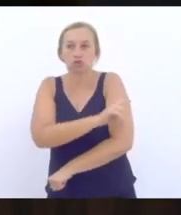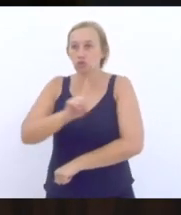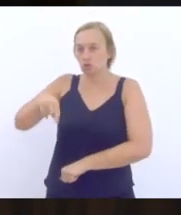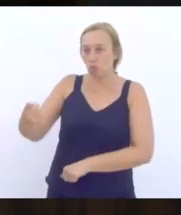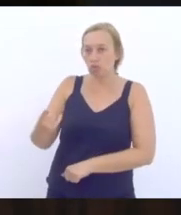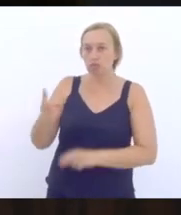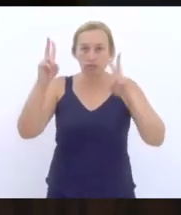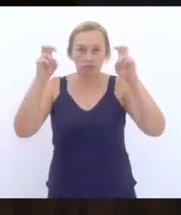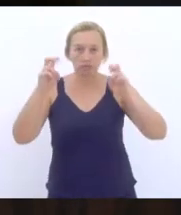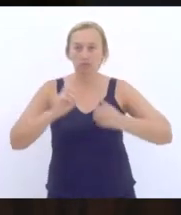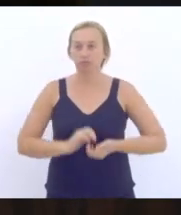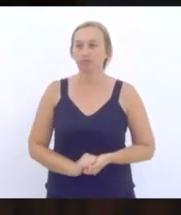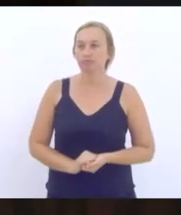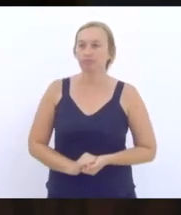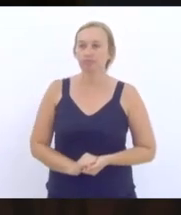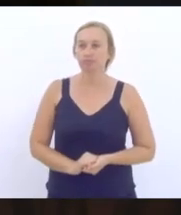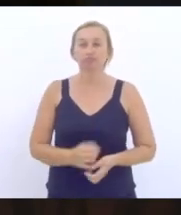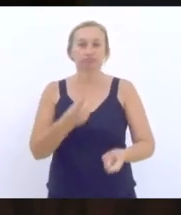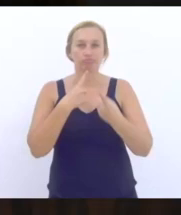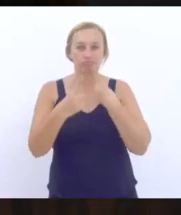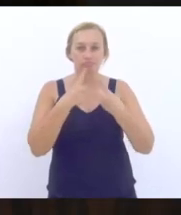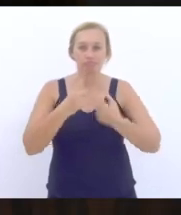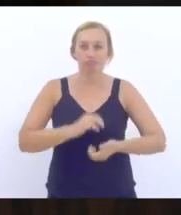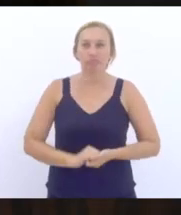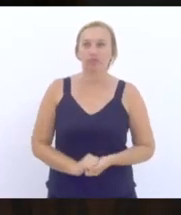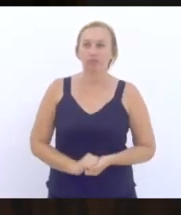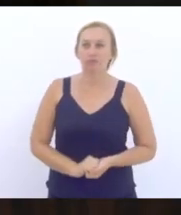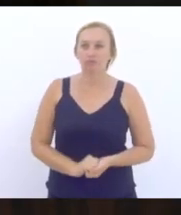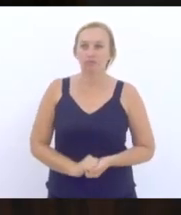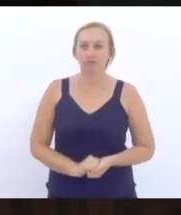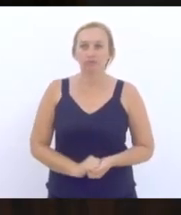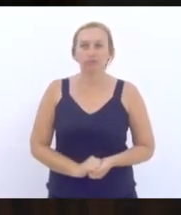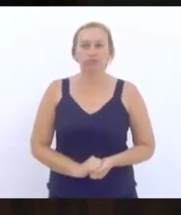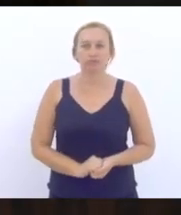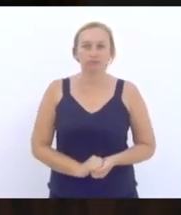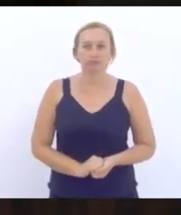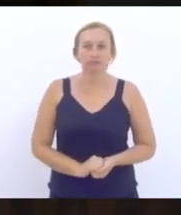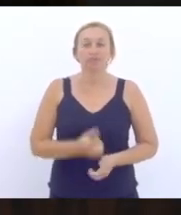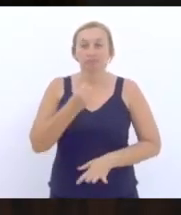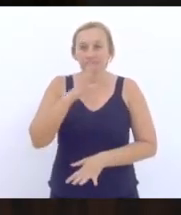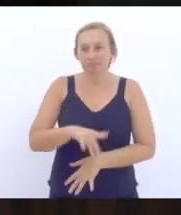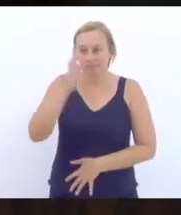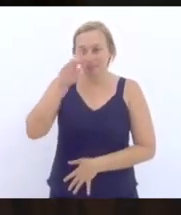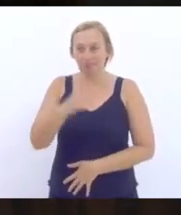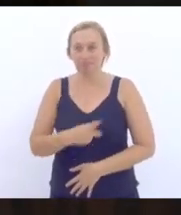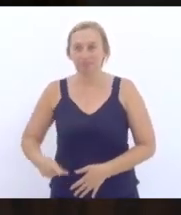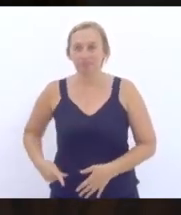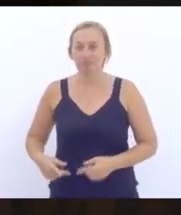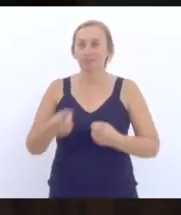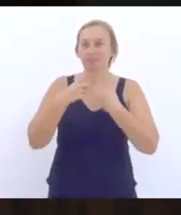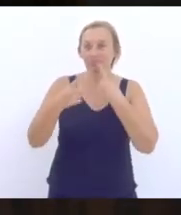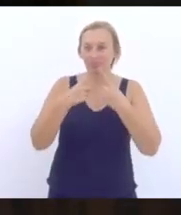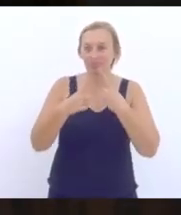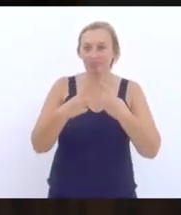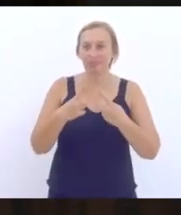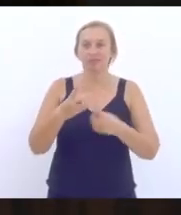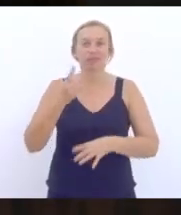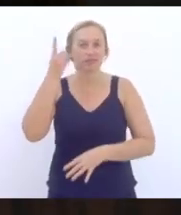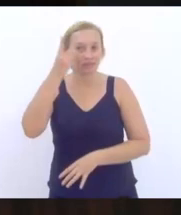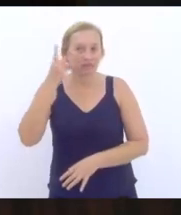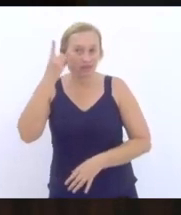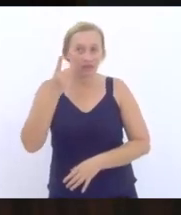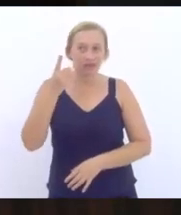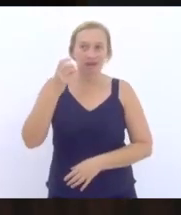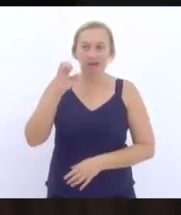outras providências. Em discussão. Boa tarde, para presidente Baldwin. Para discutir, nobre deputada Élica